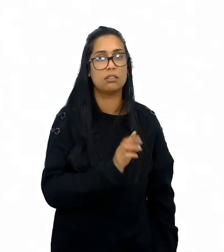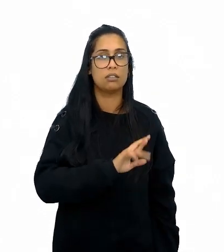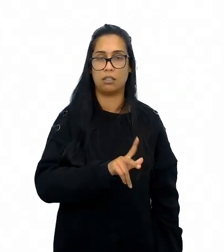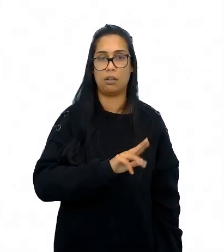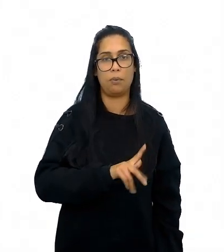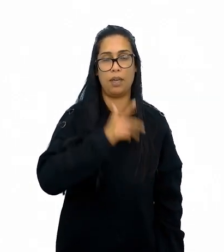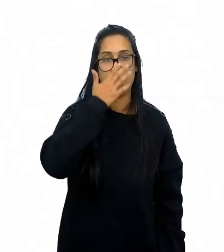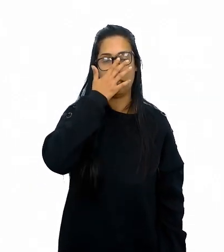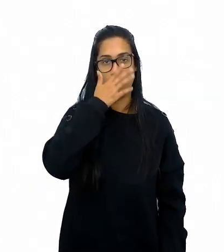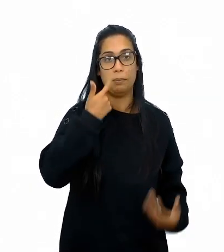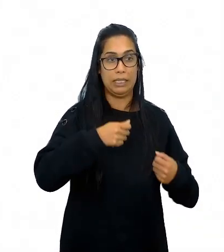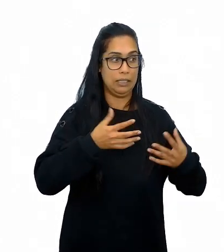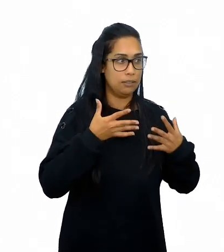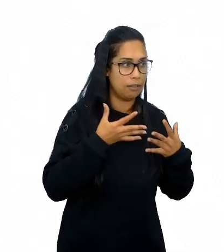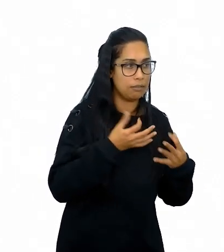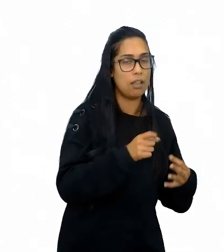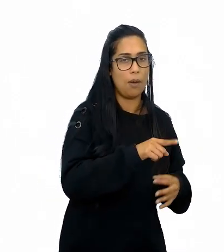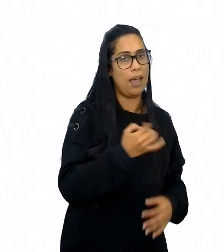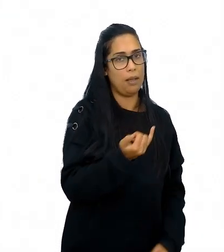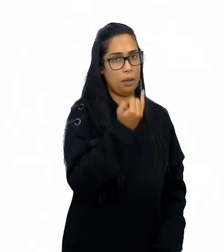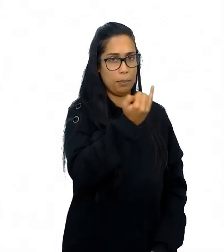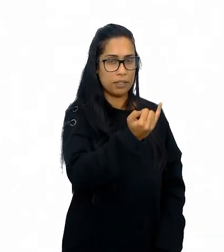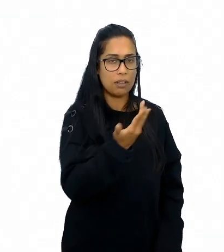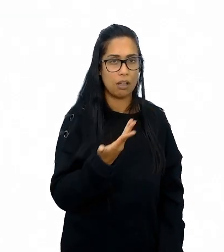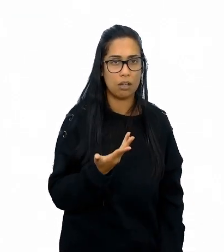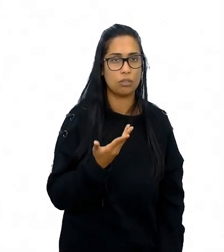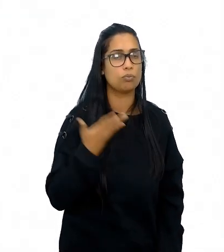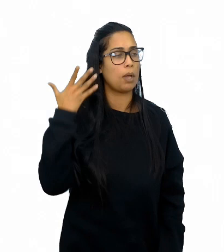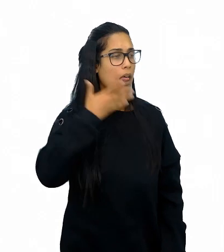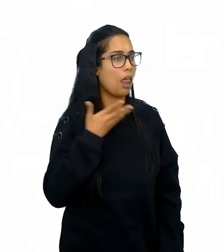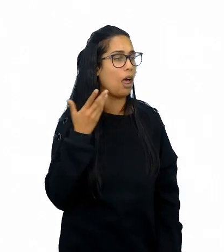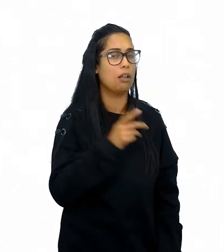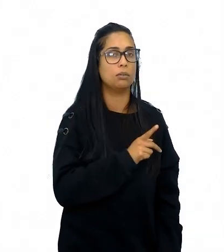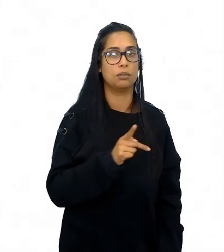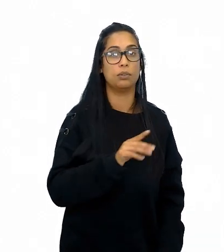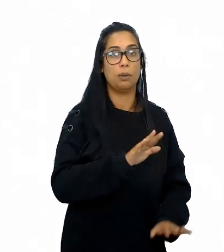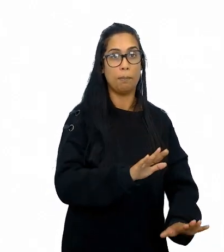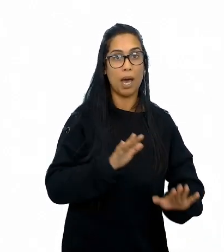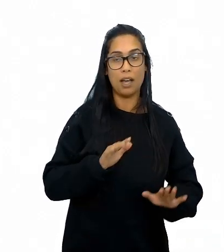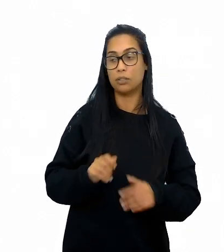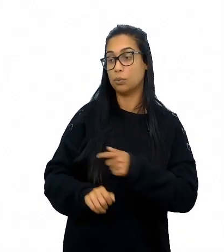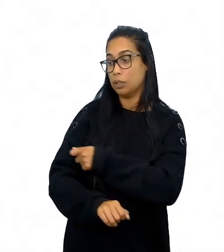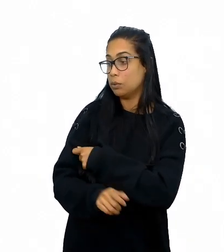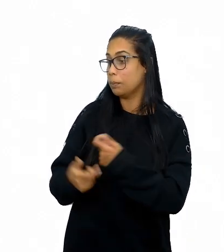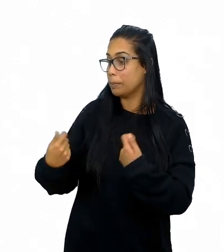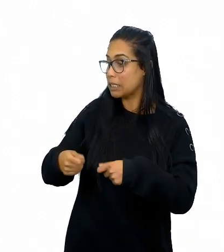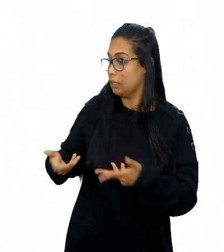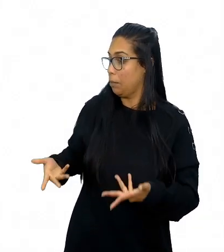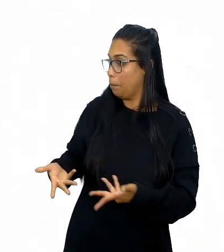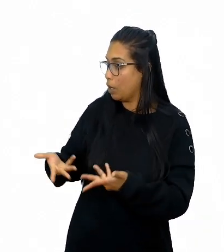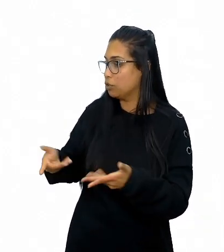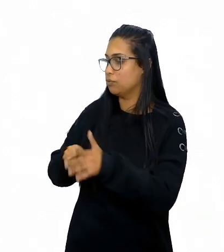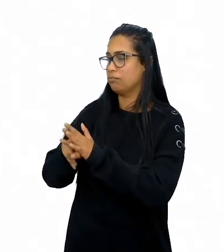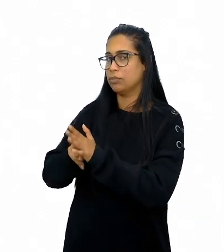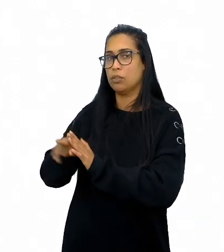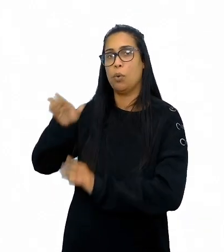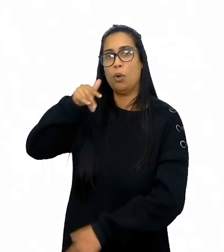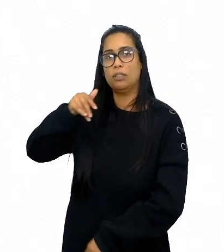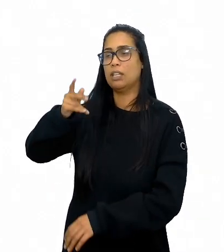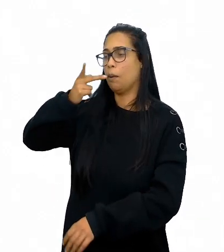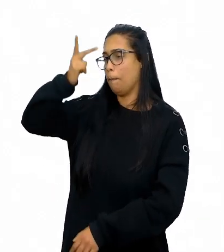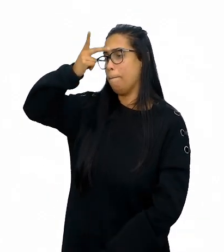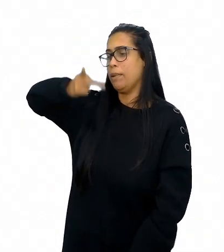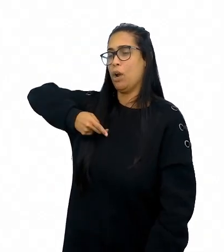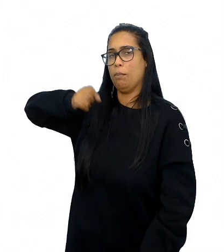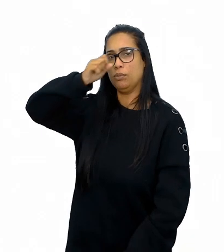Entretanto, nessa perspectiva que a gente está trabalhando no segundo bimestre, né, o ensino por investigação, a gente espera que os alunos fiquem